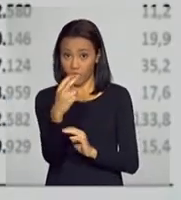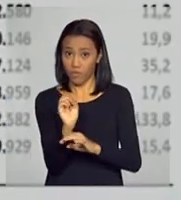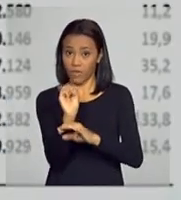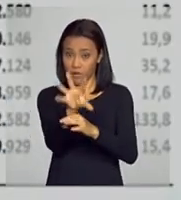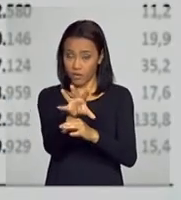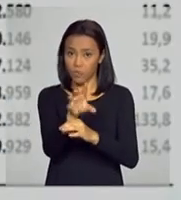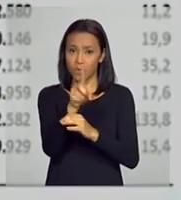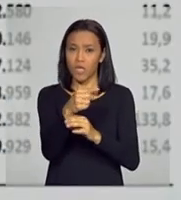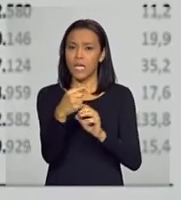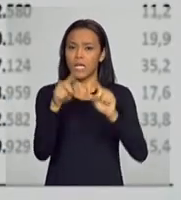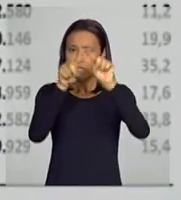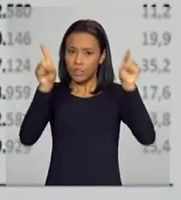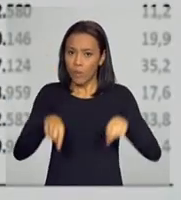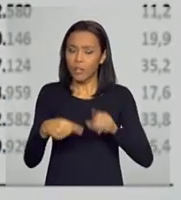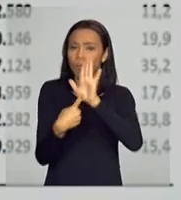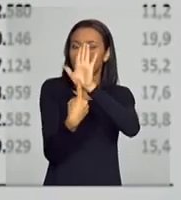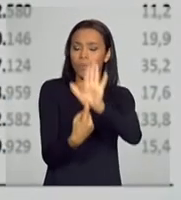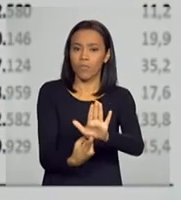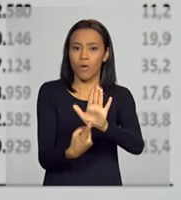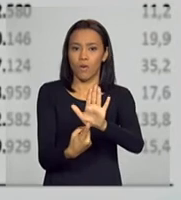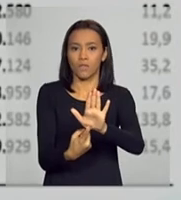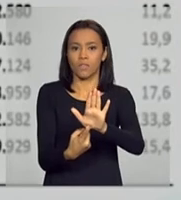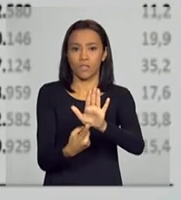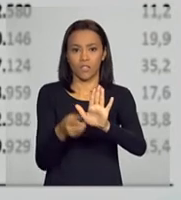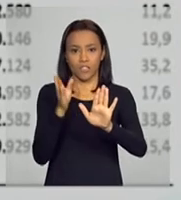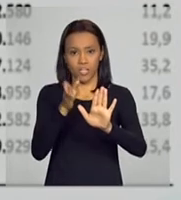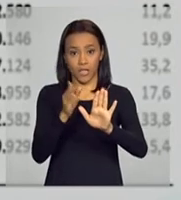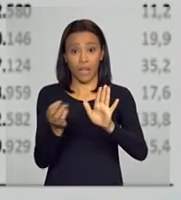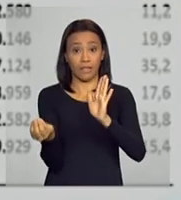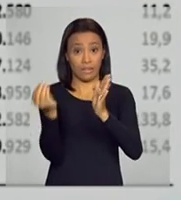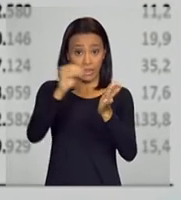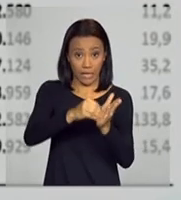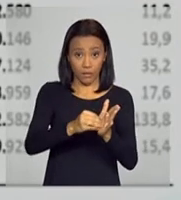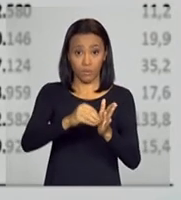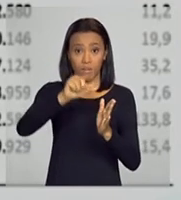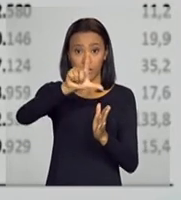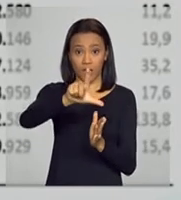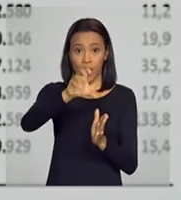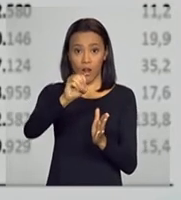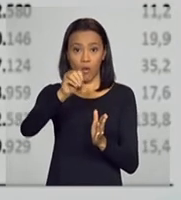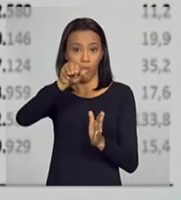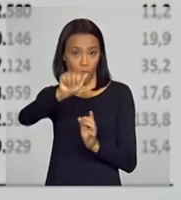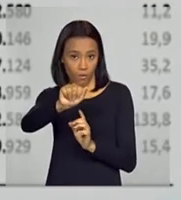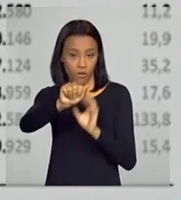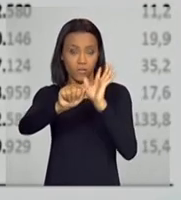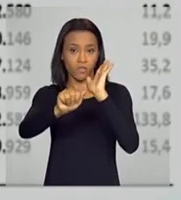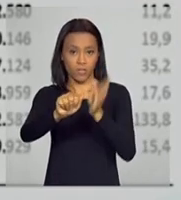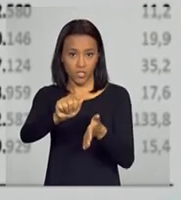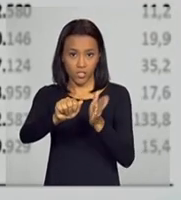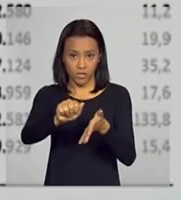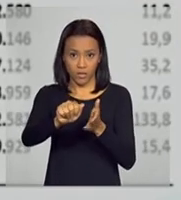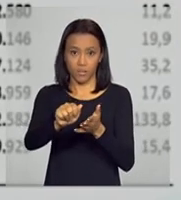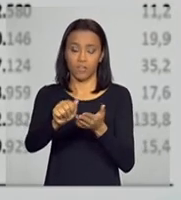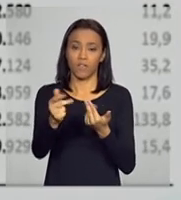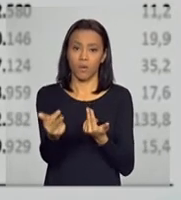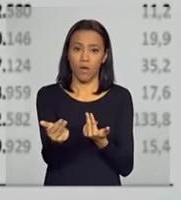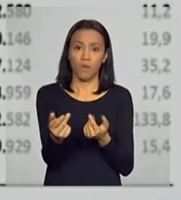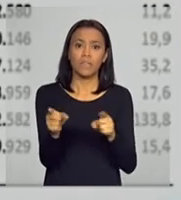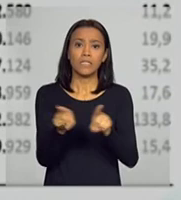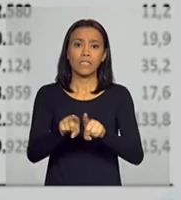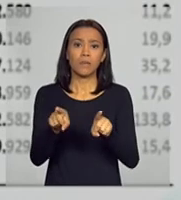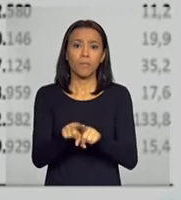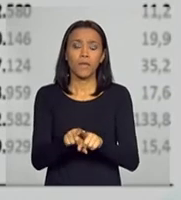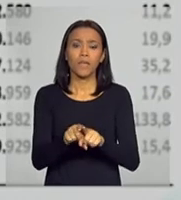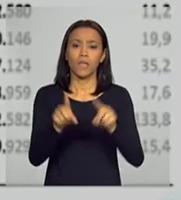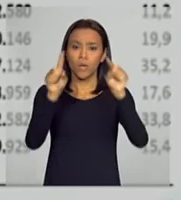Exatamente isso como está na Loa mais créditos e como ficará ou seja exatamente igual e